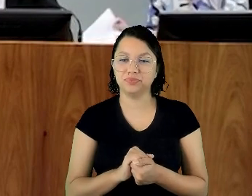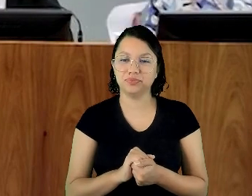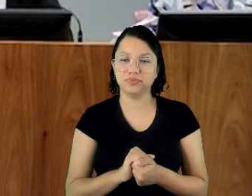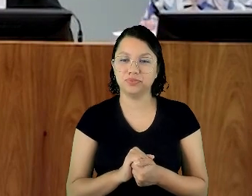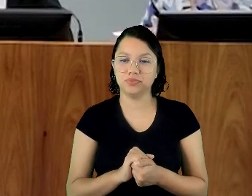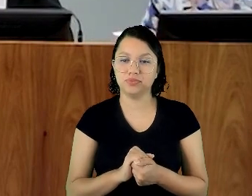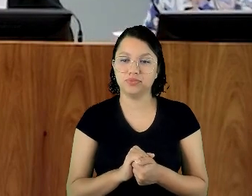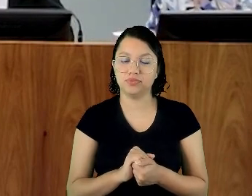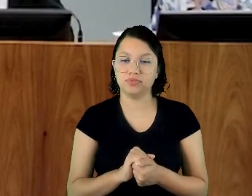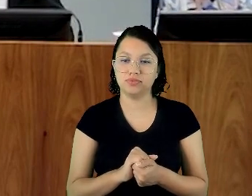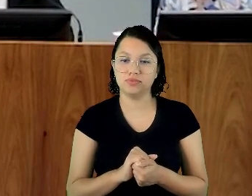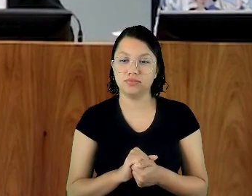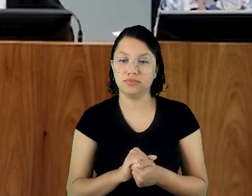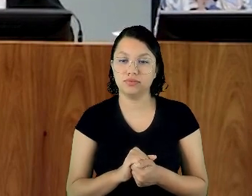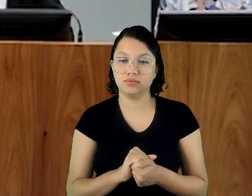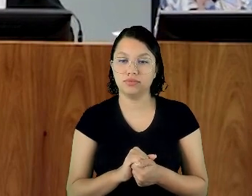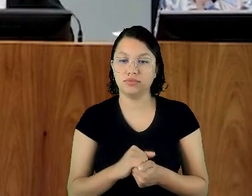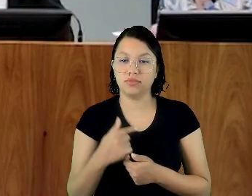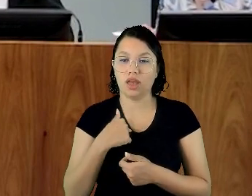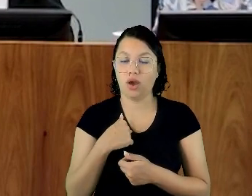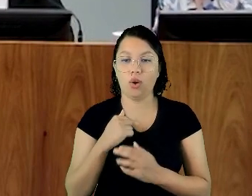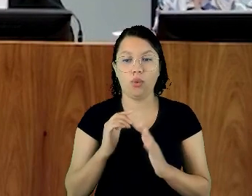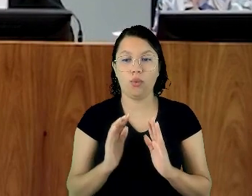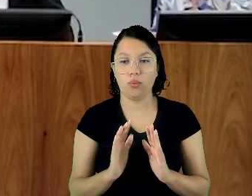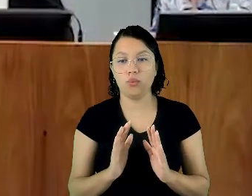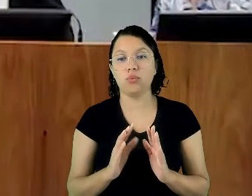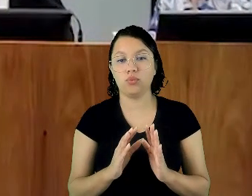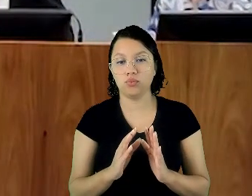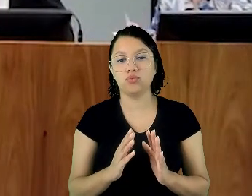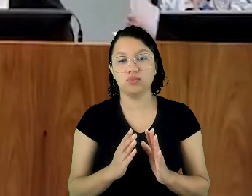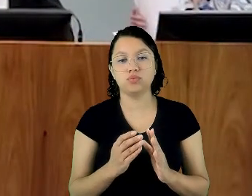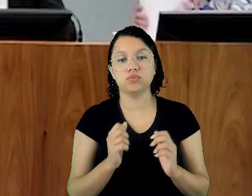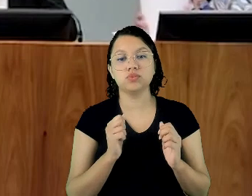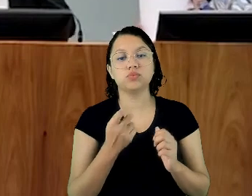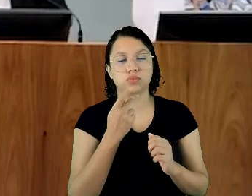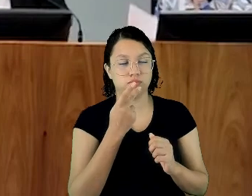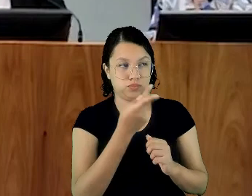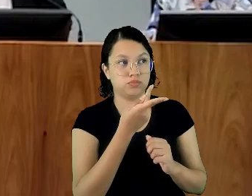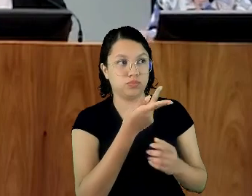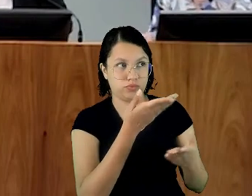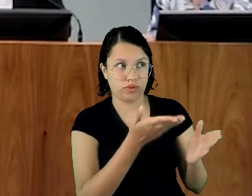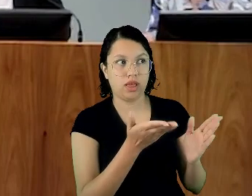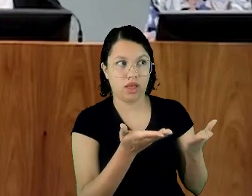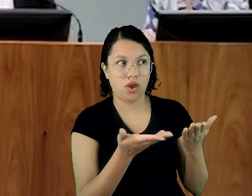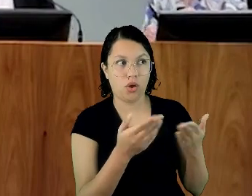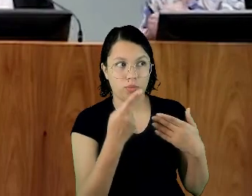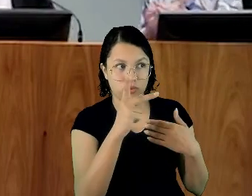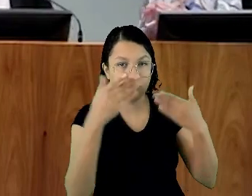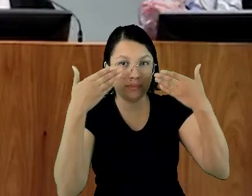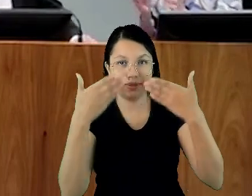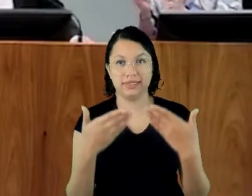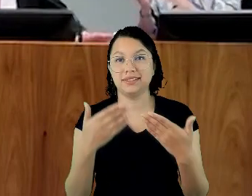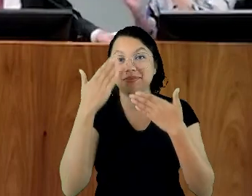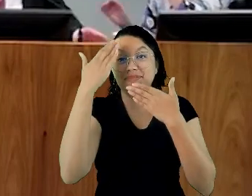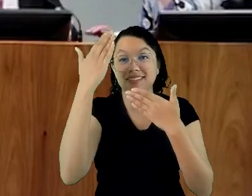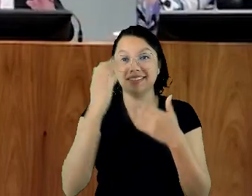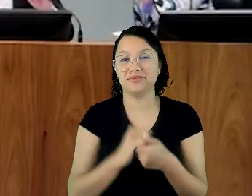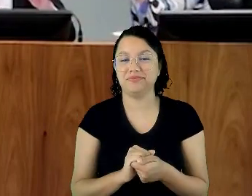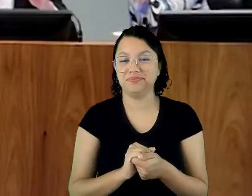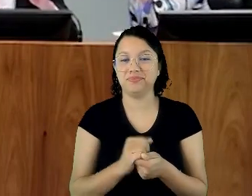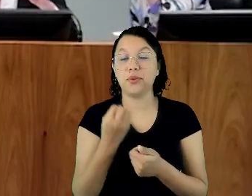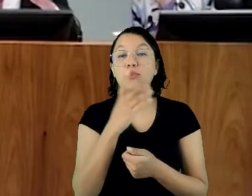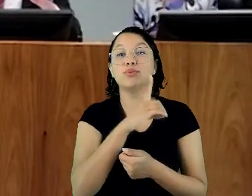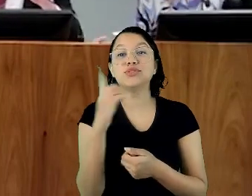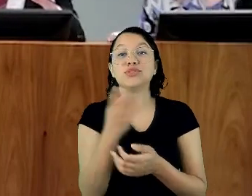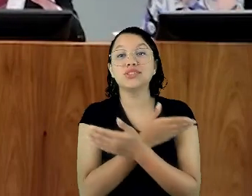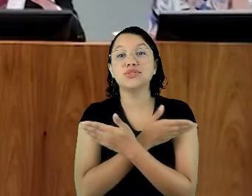E eu passo a palavra para a sua apresentação. Muito obrigado. Obrigada, bom dia a todas as